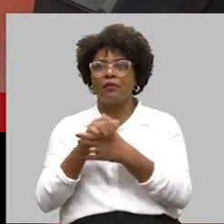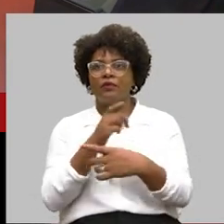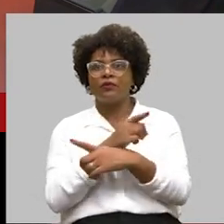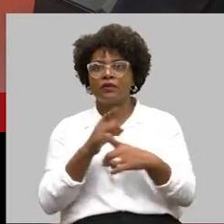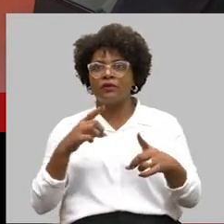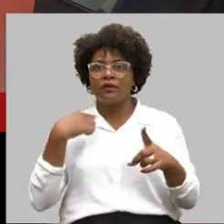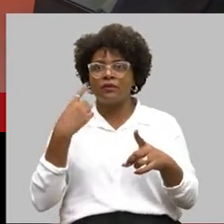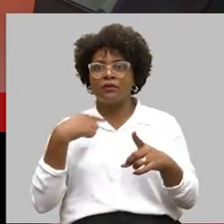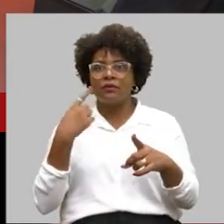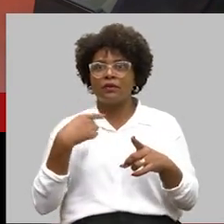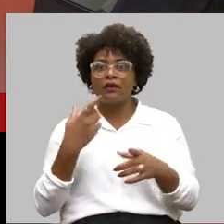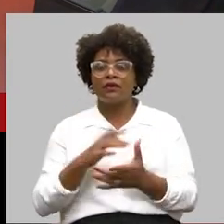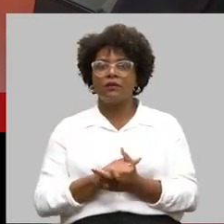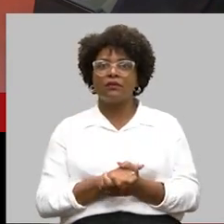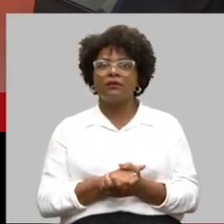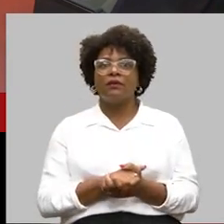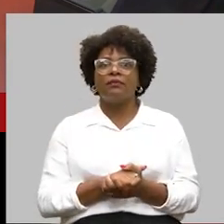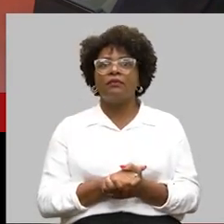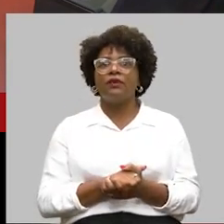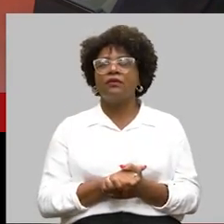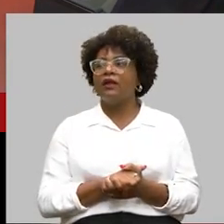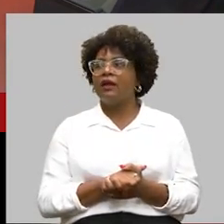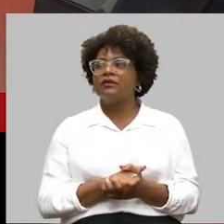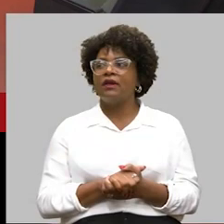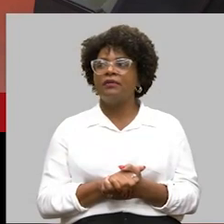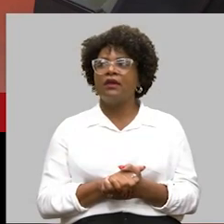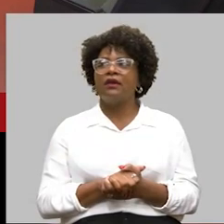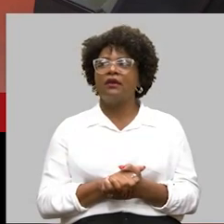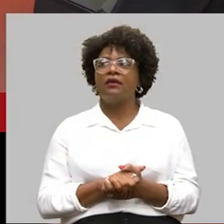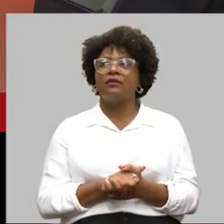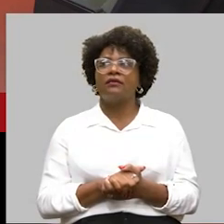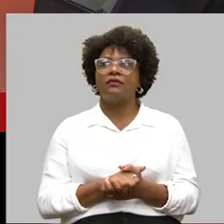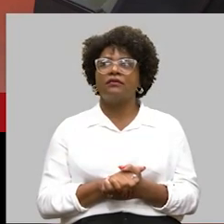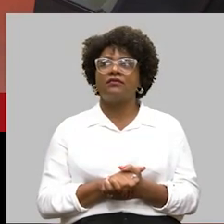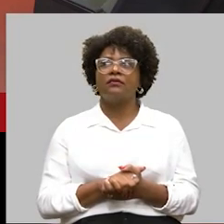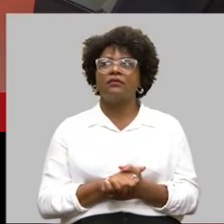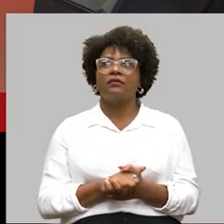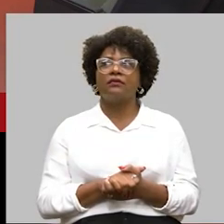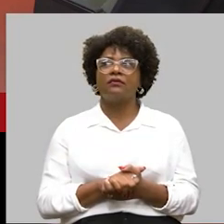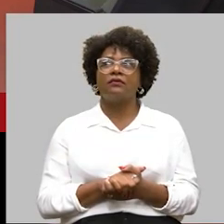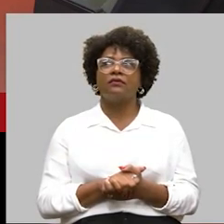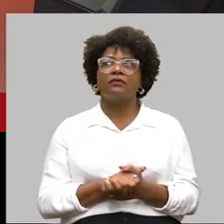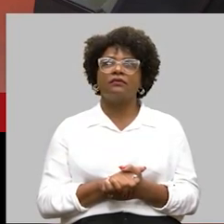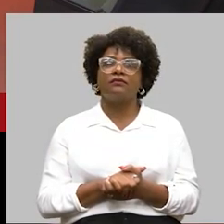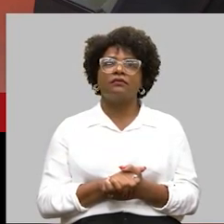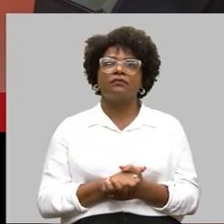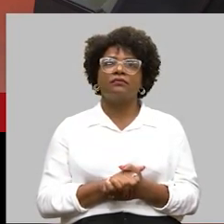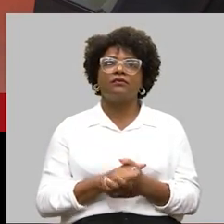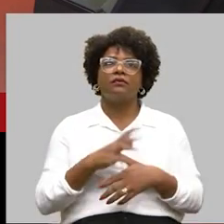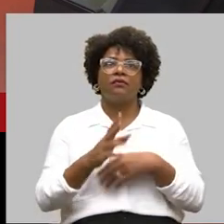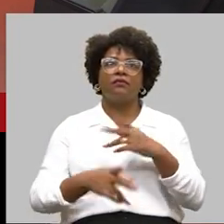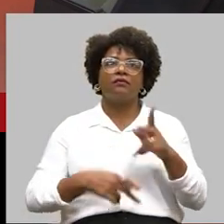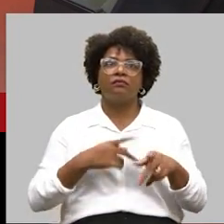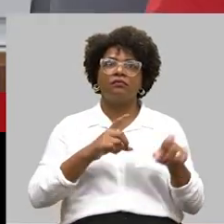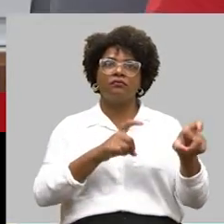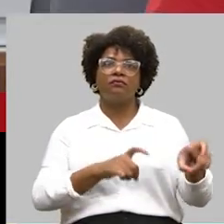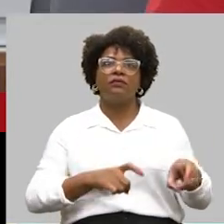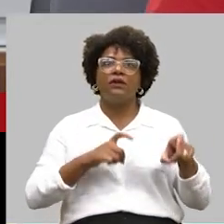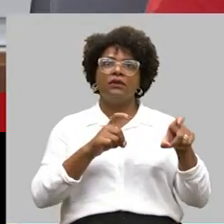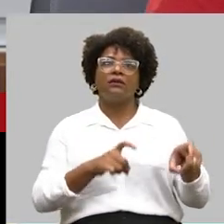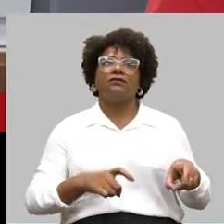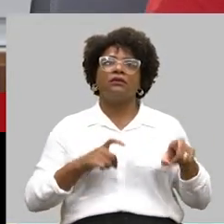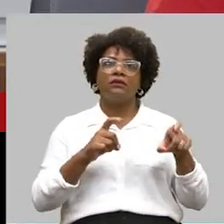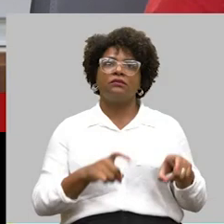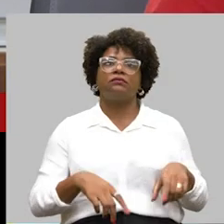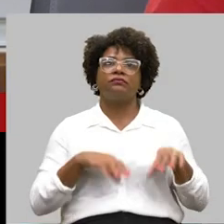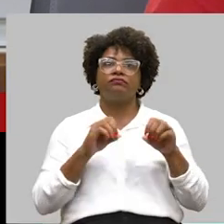Aia Leleco por por esse momento importante de dar voz ao povo da roça que quer educação que não quer